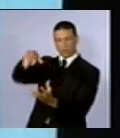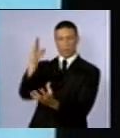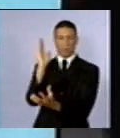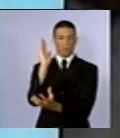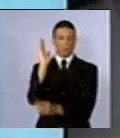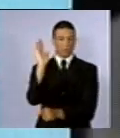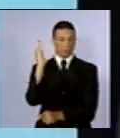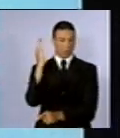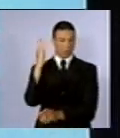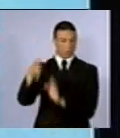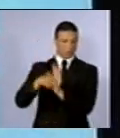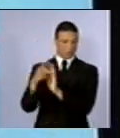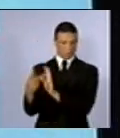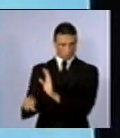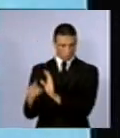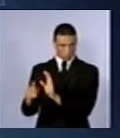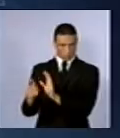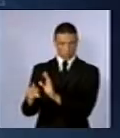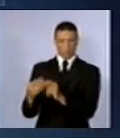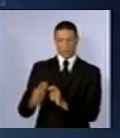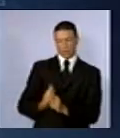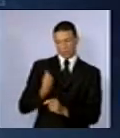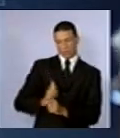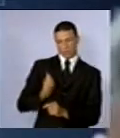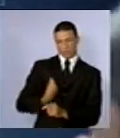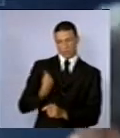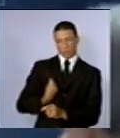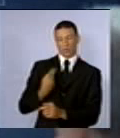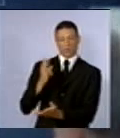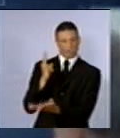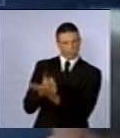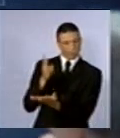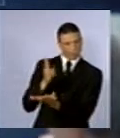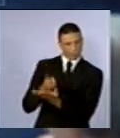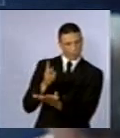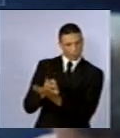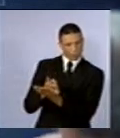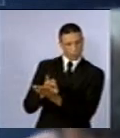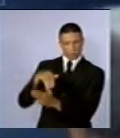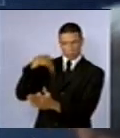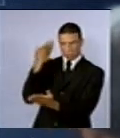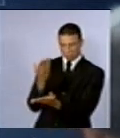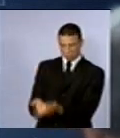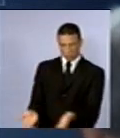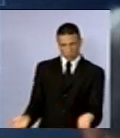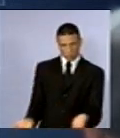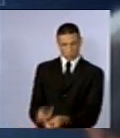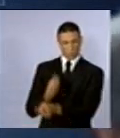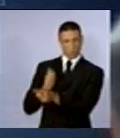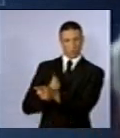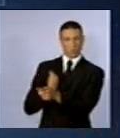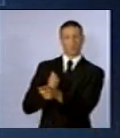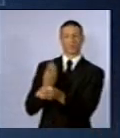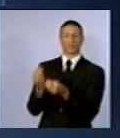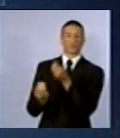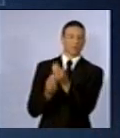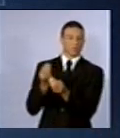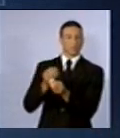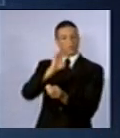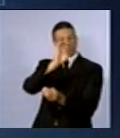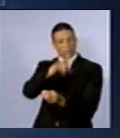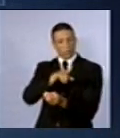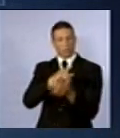As condições básicas para que a vida se formasse tal como estabelecida e subsistisse, ela está calcada nas